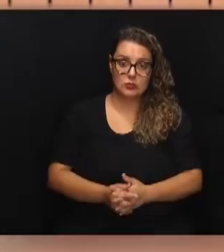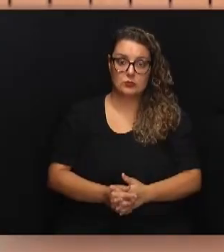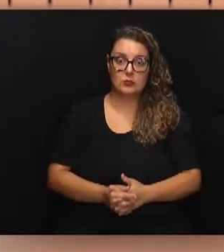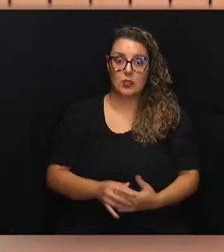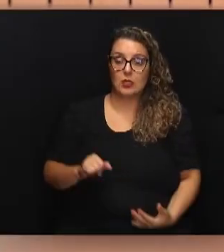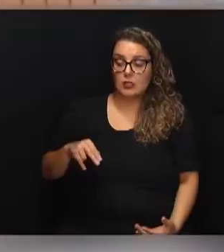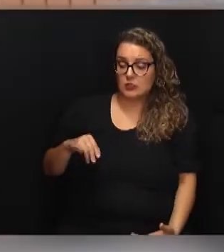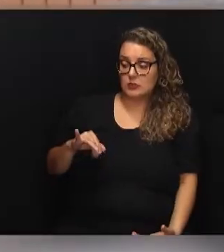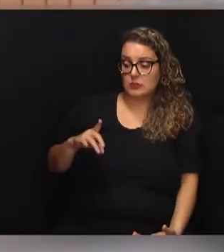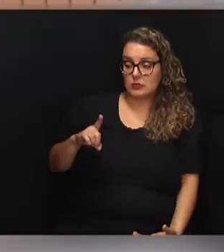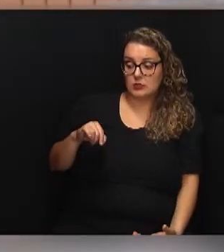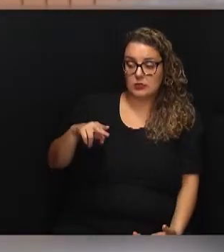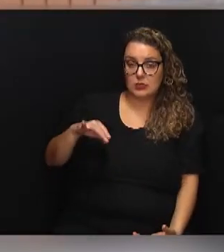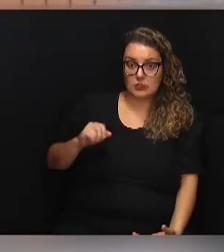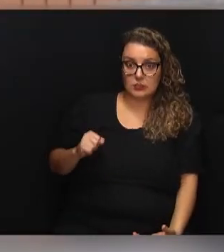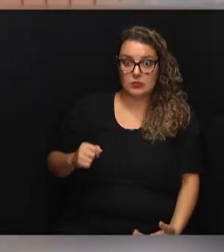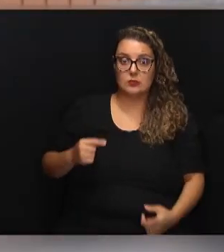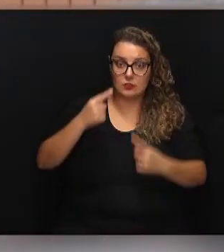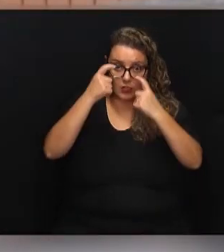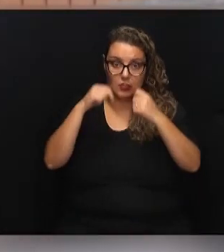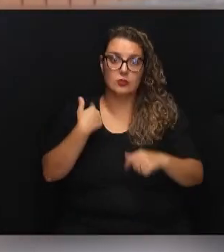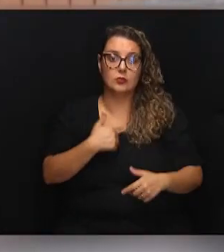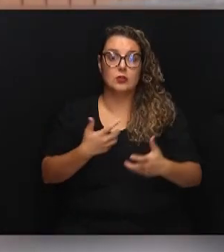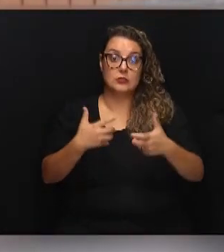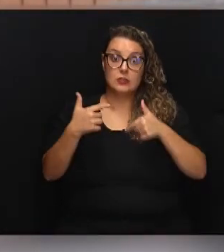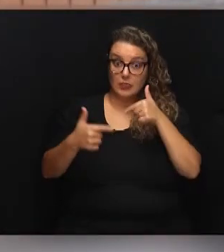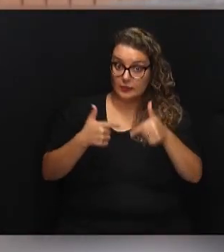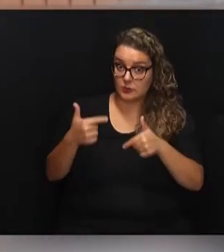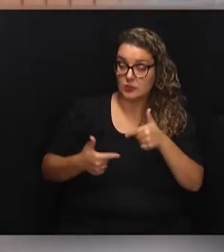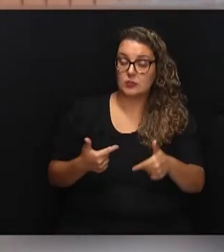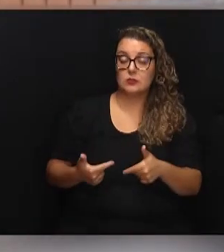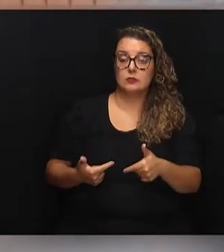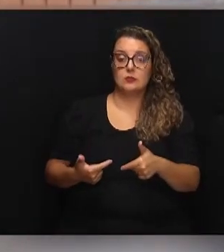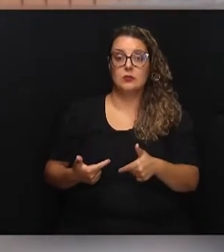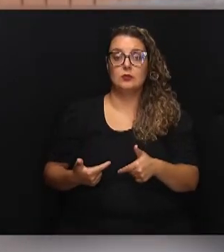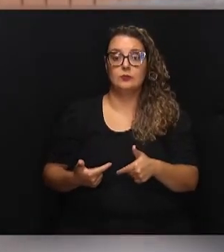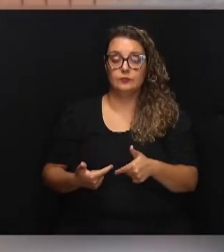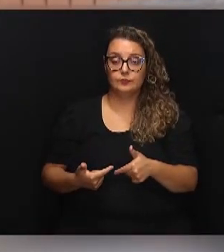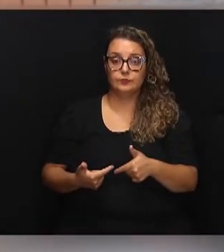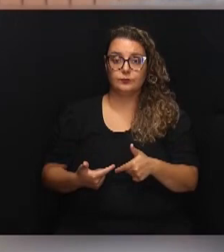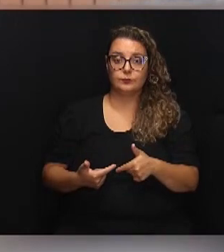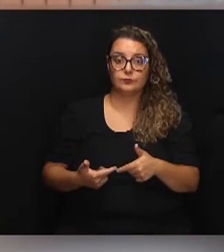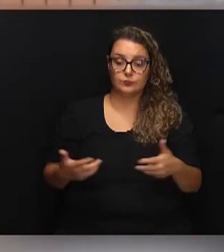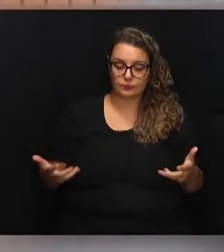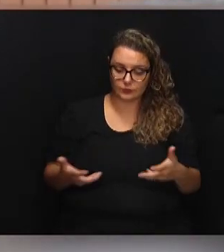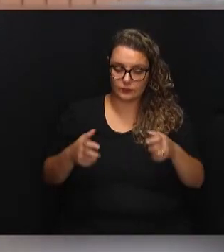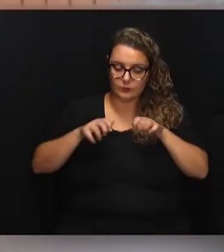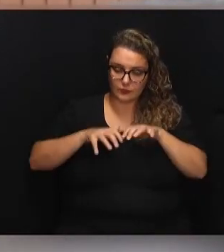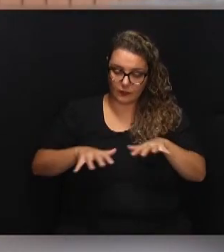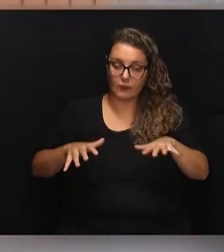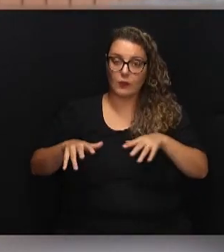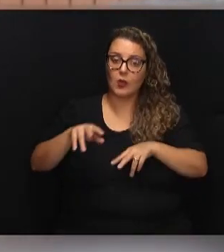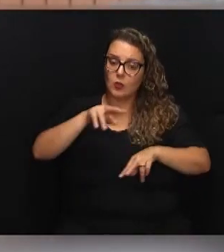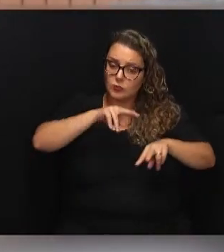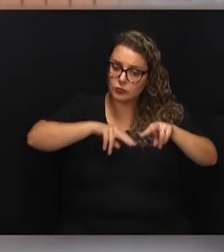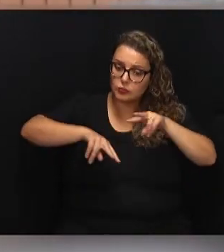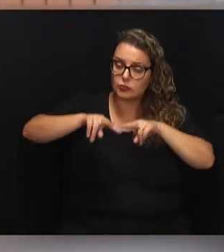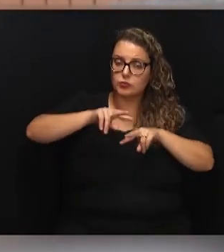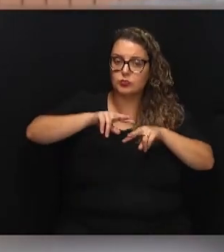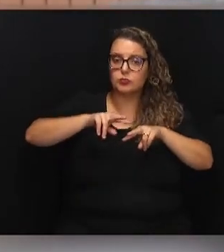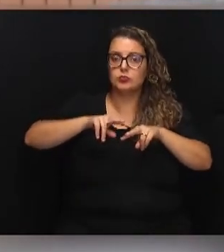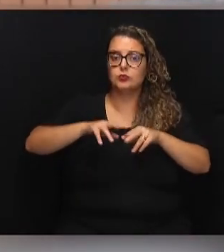incidência de violência. Estamos muito a fim de trabalhar bastante e, né, fomentar assim, um olhar